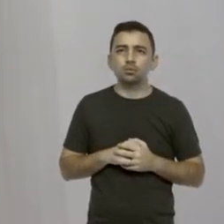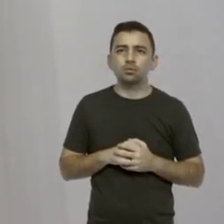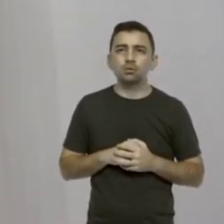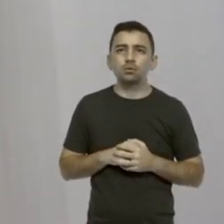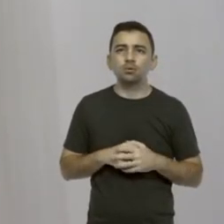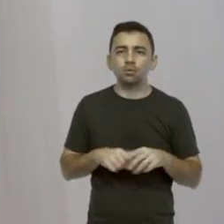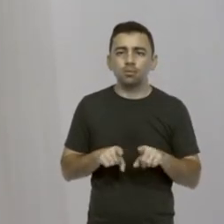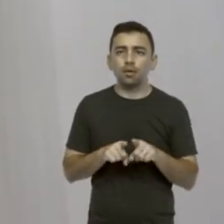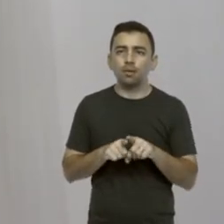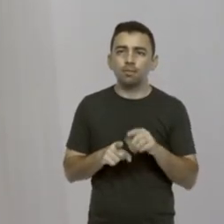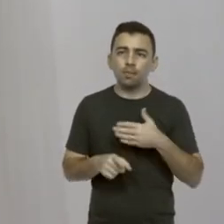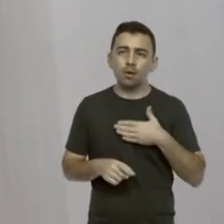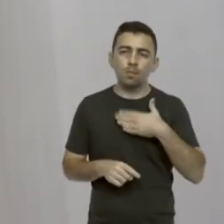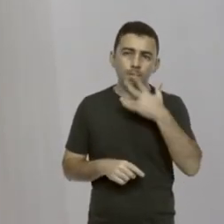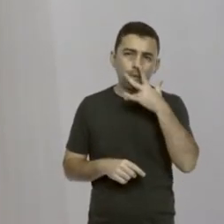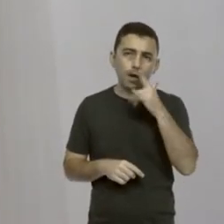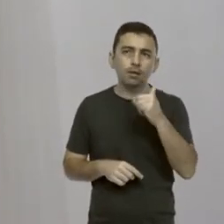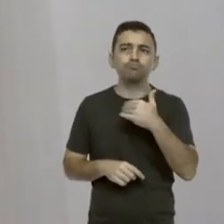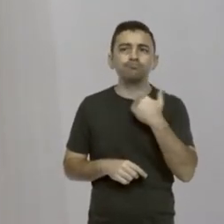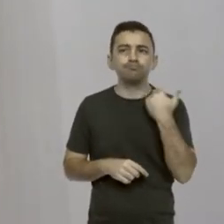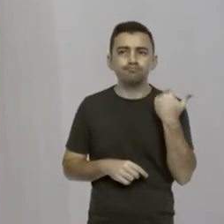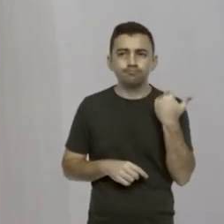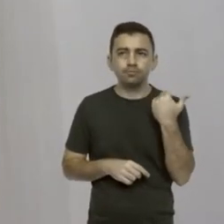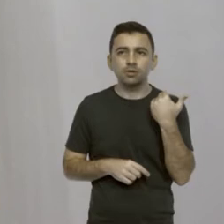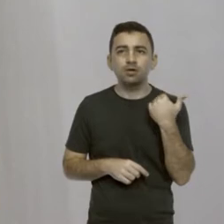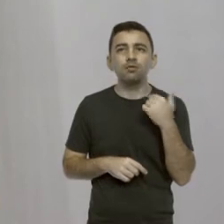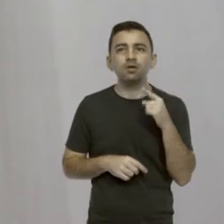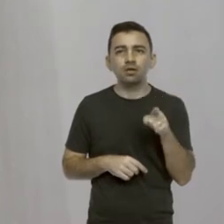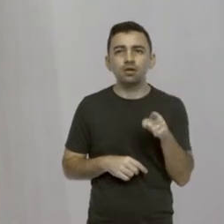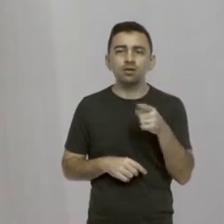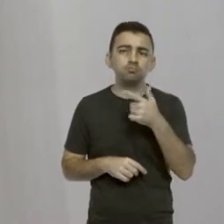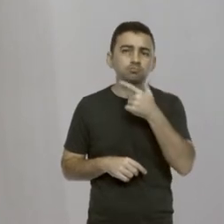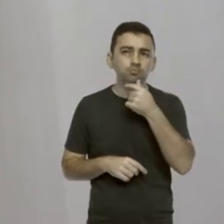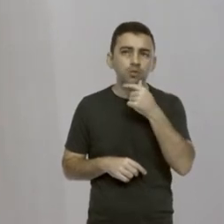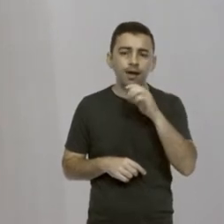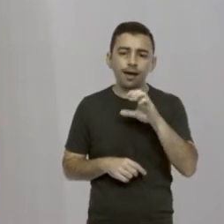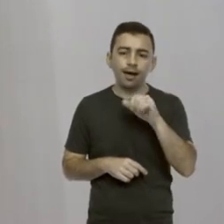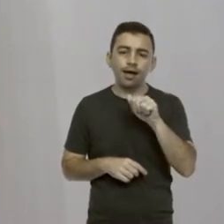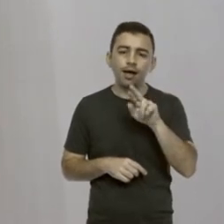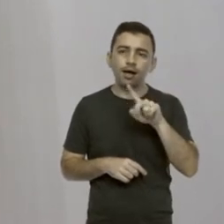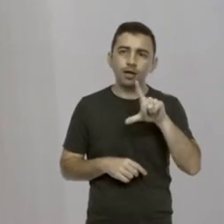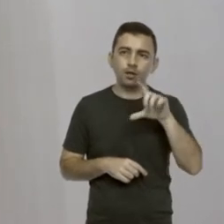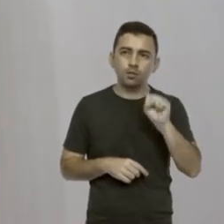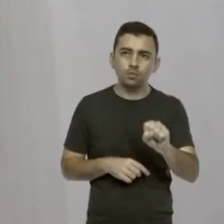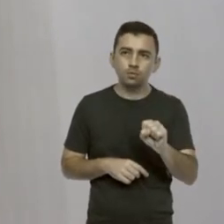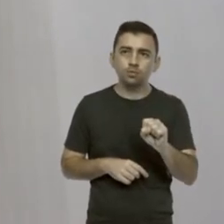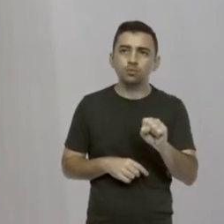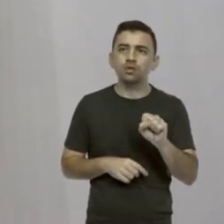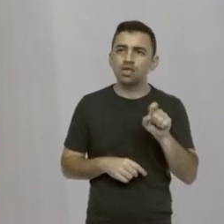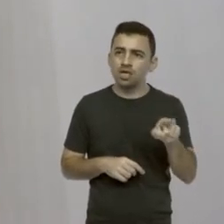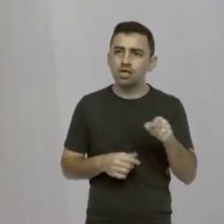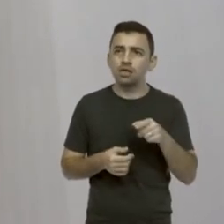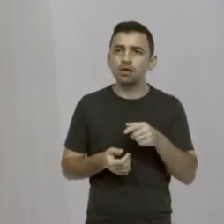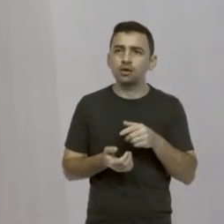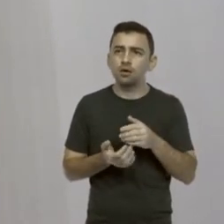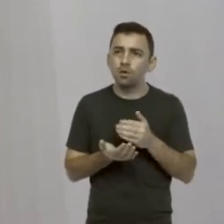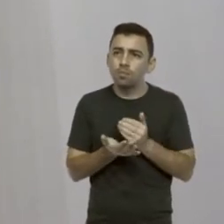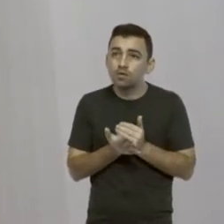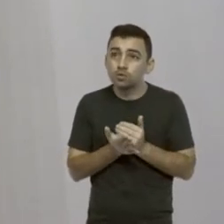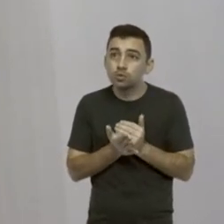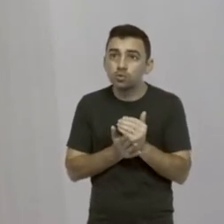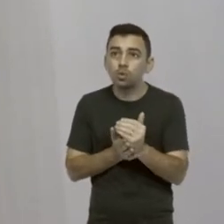falecido pai. Foi um homem que, junto com quem conheceu Carlos Bois, praticamente fundaram o município de